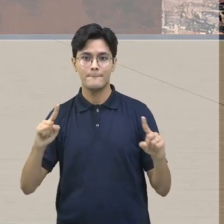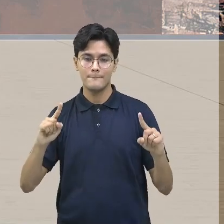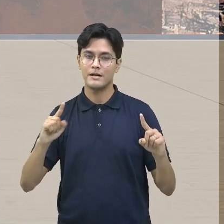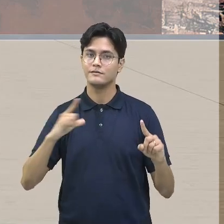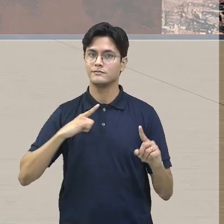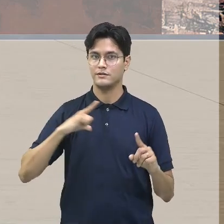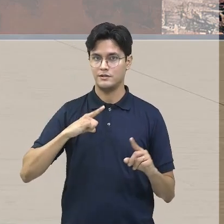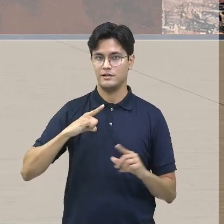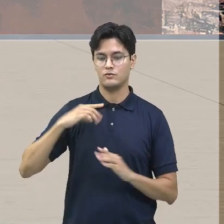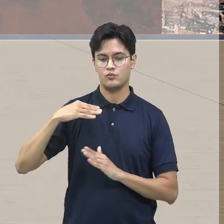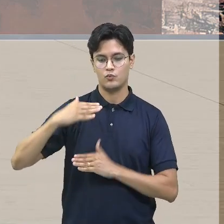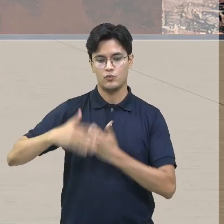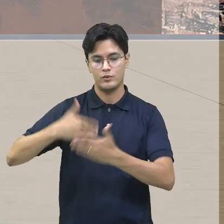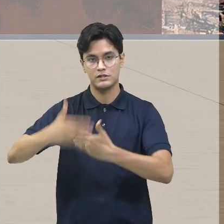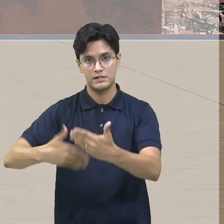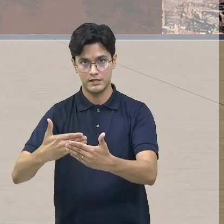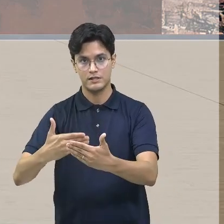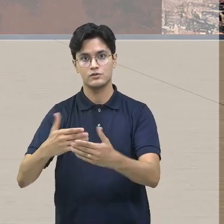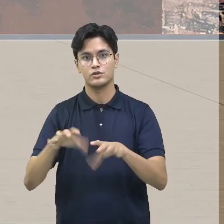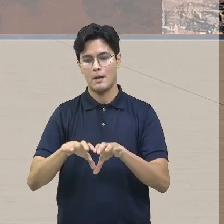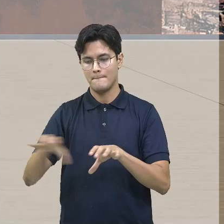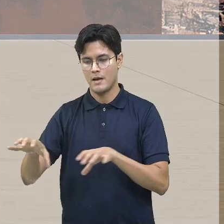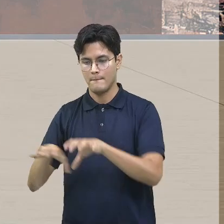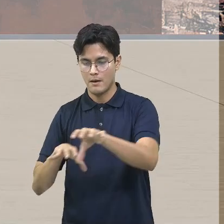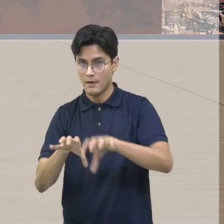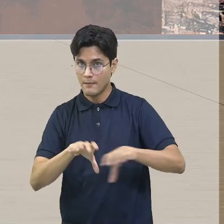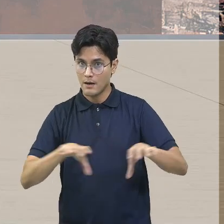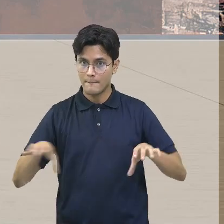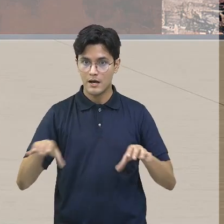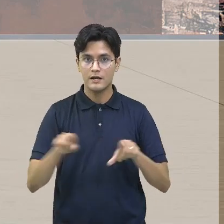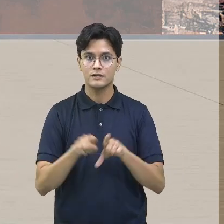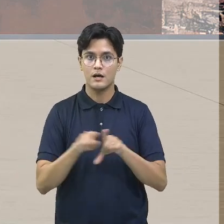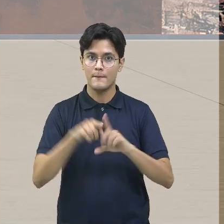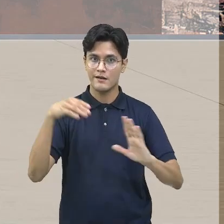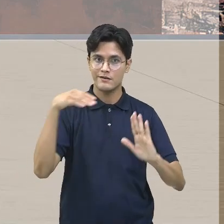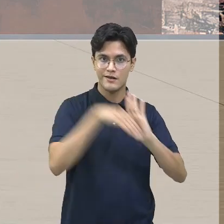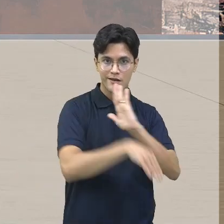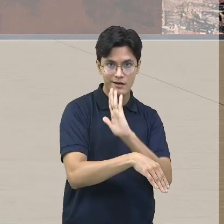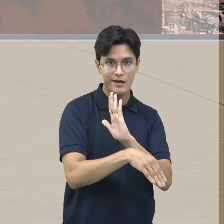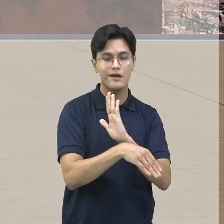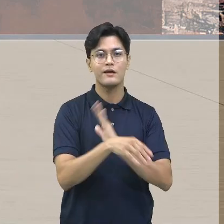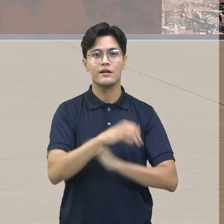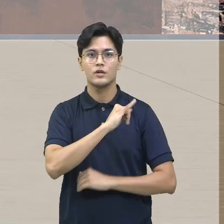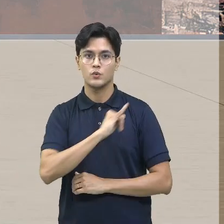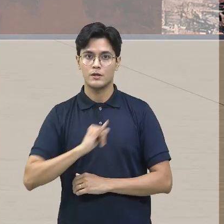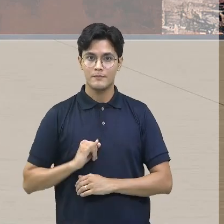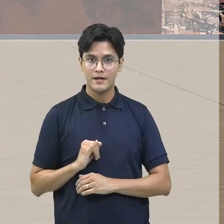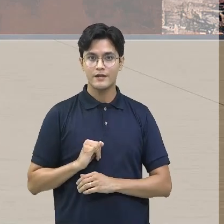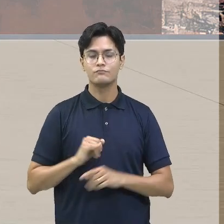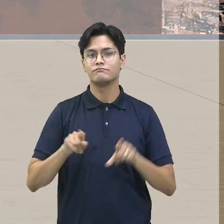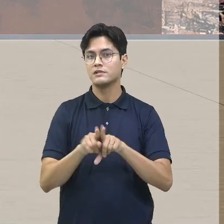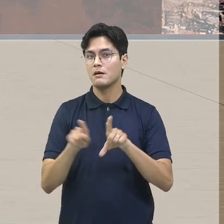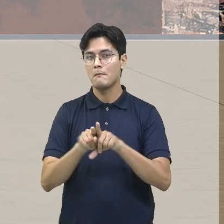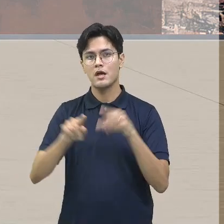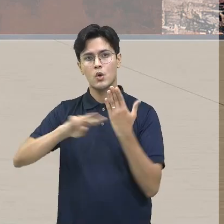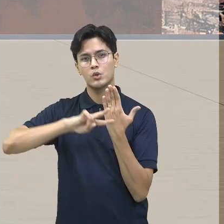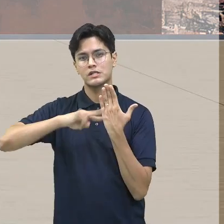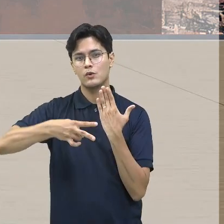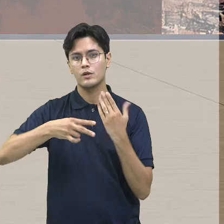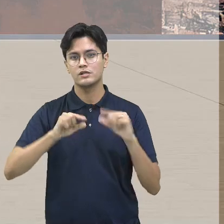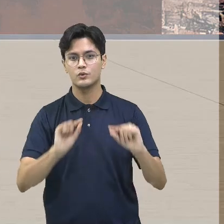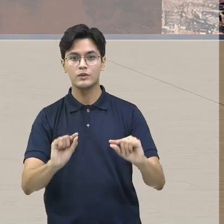de fragmentação e de queda desse império, por tabela, você vai